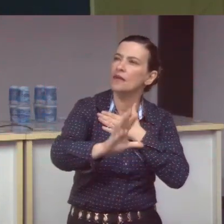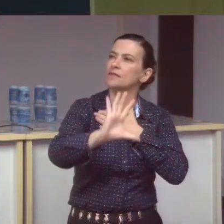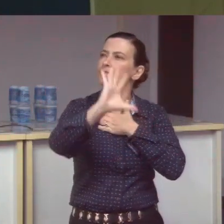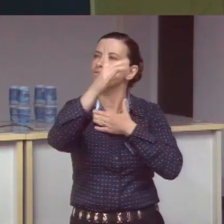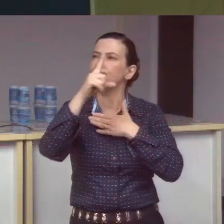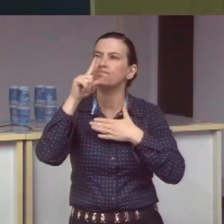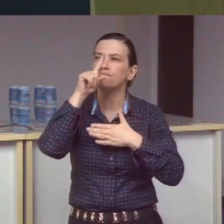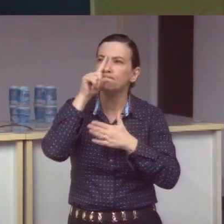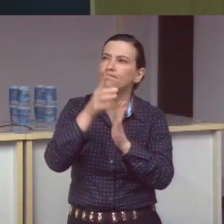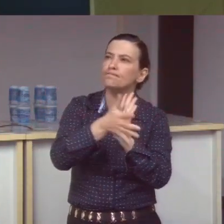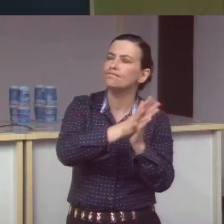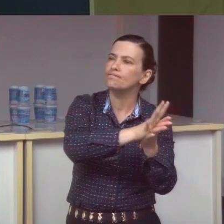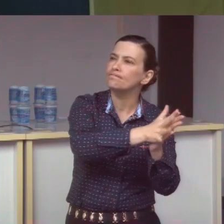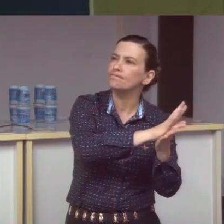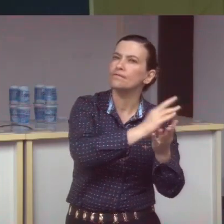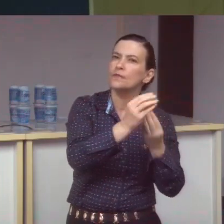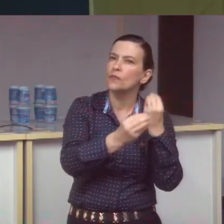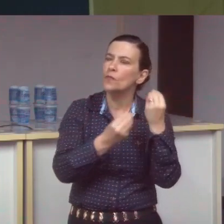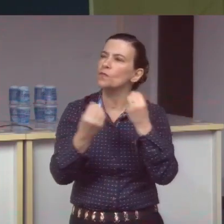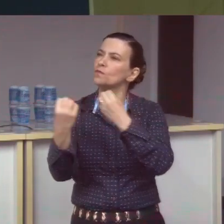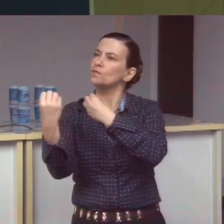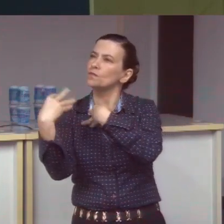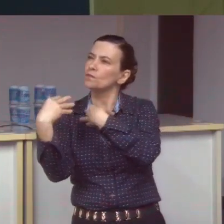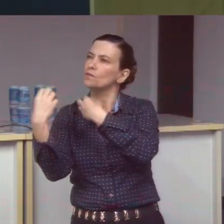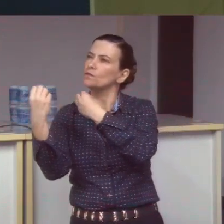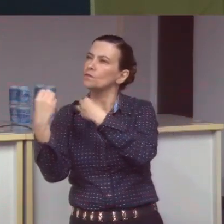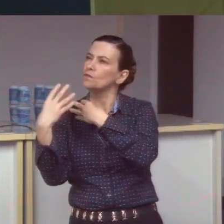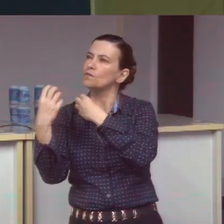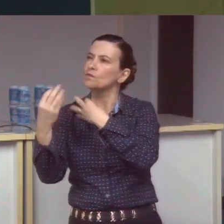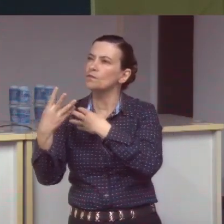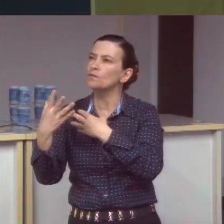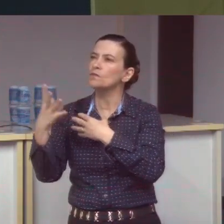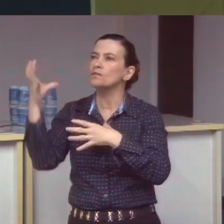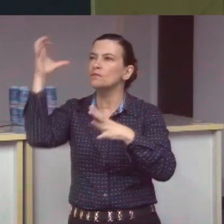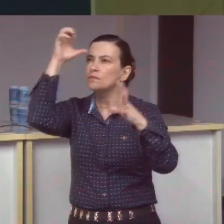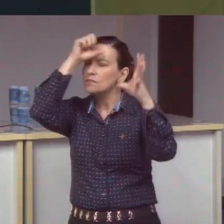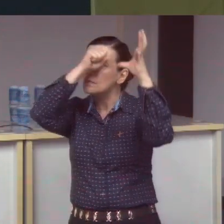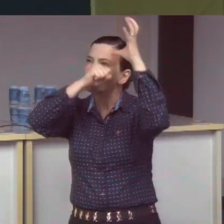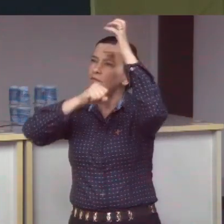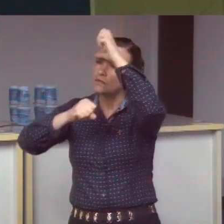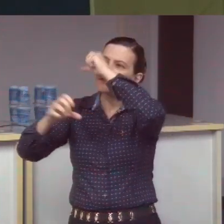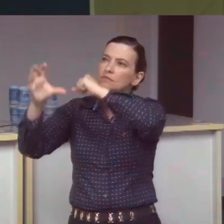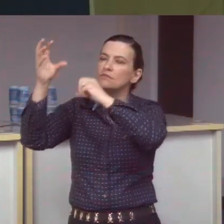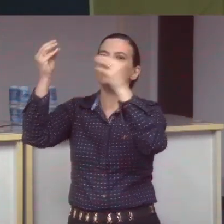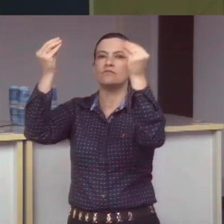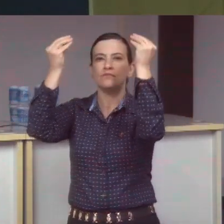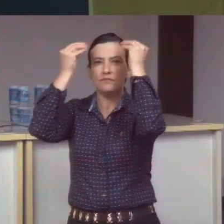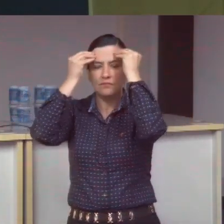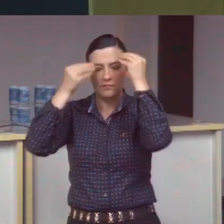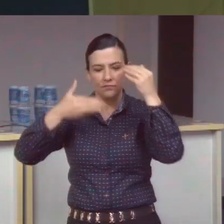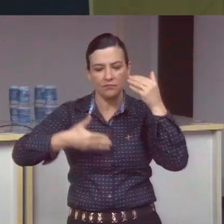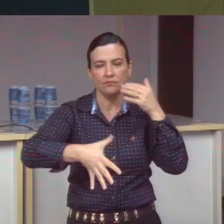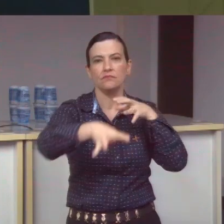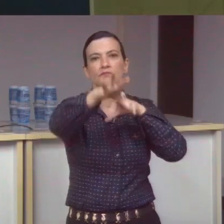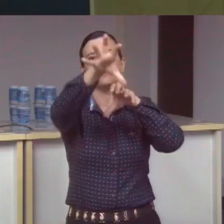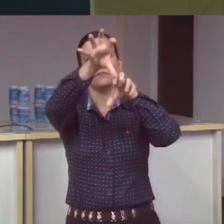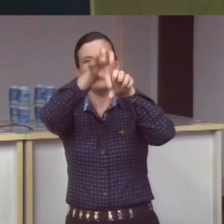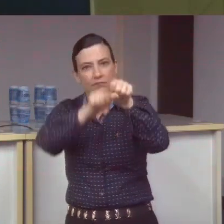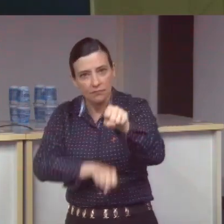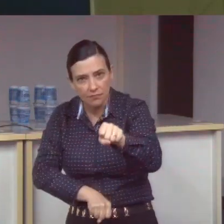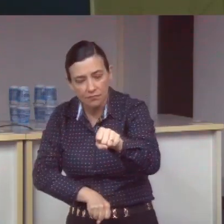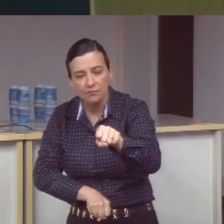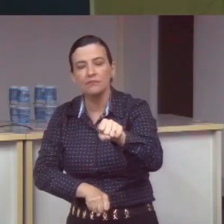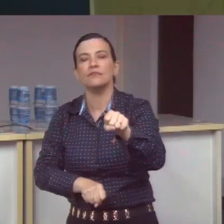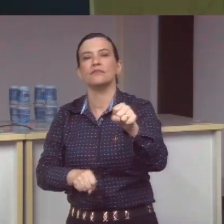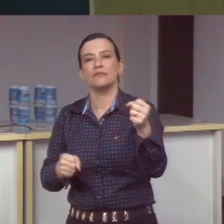poderão ocupar um lugar, uma vez formados, junto à sua comunidade, a outras comunidades, enfim, né, e